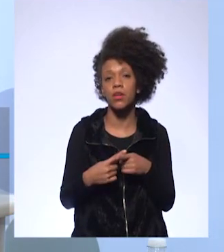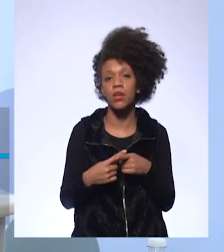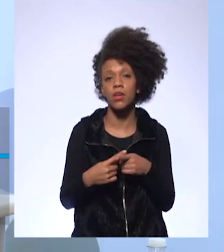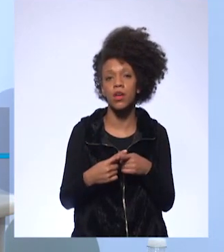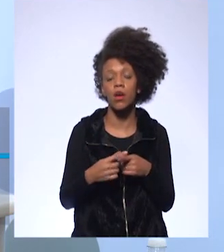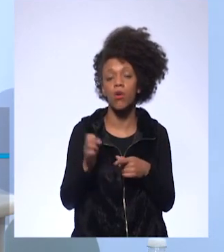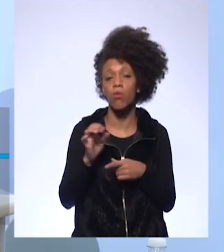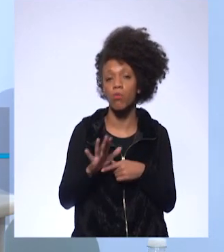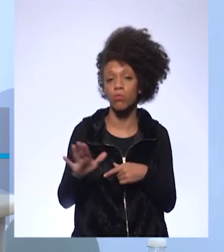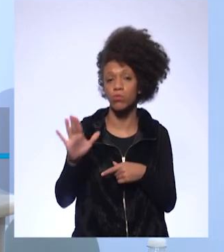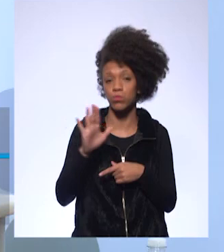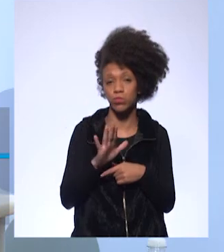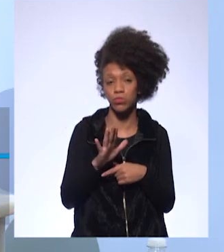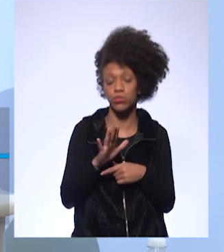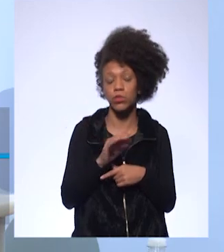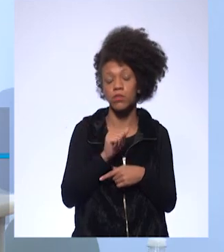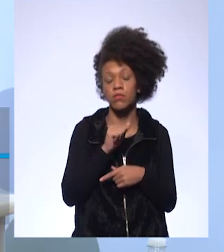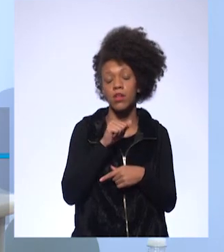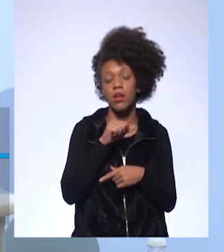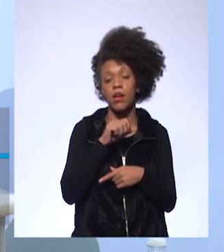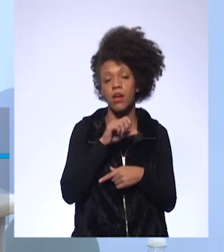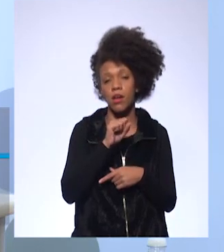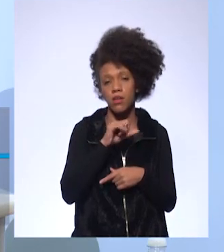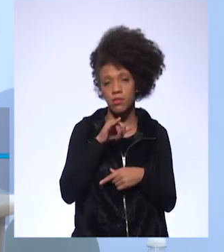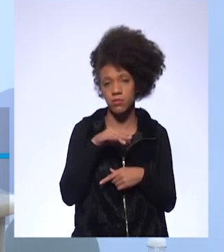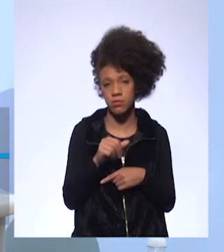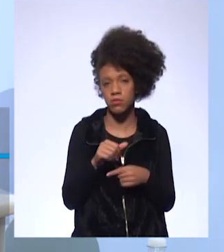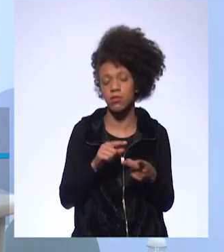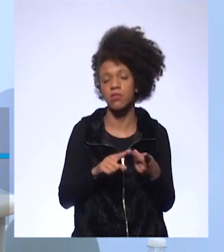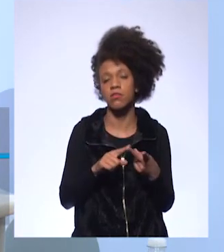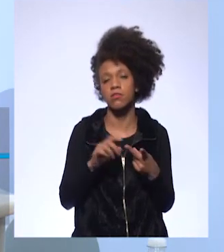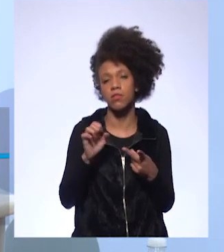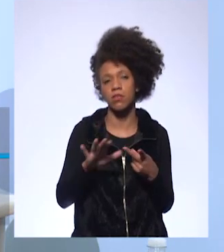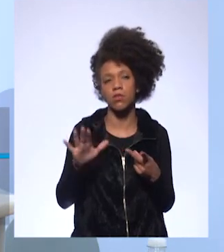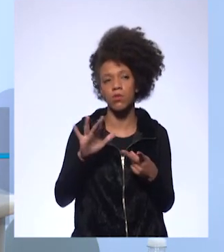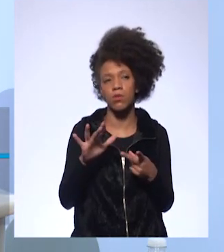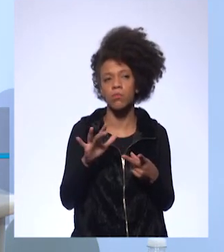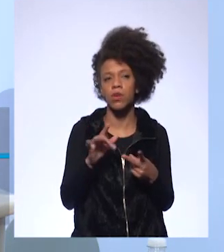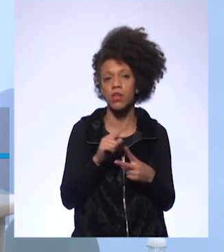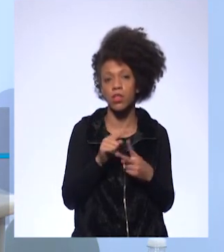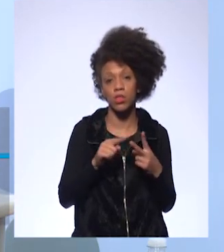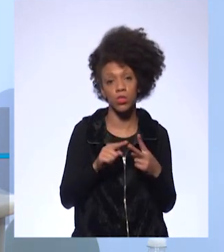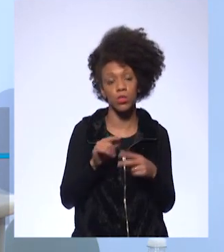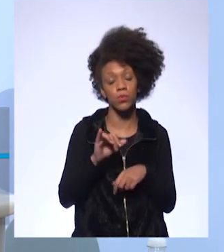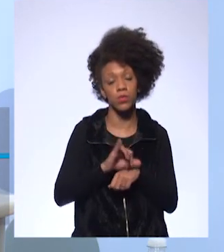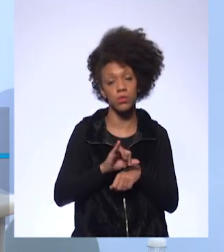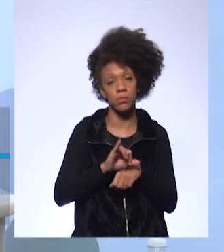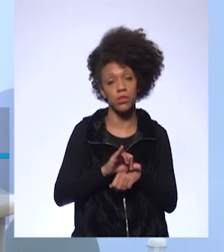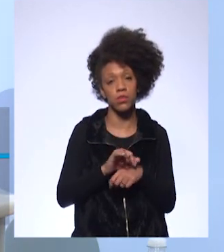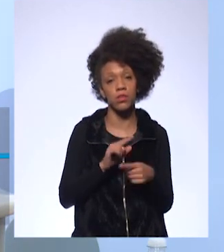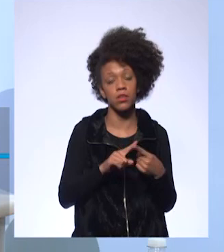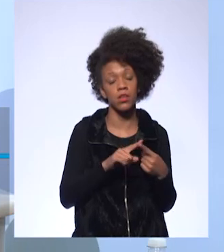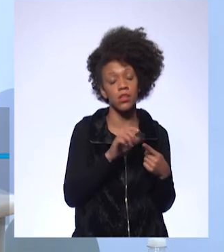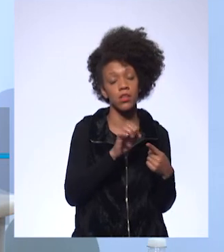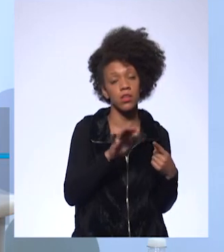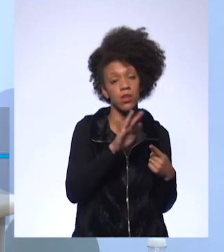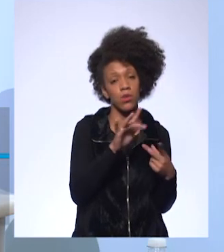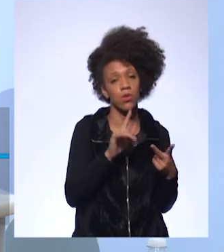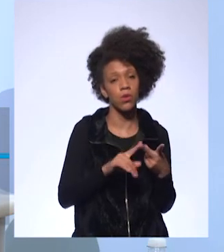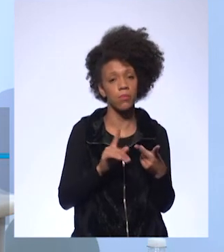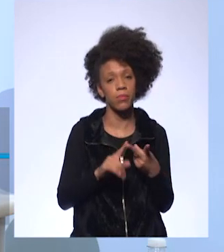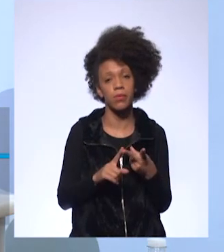Oriente Médio, na Ásia, né, e a Europa. Tanto é que ela tem 2 capitais. Né, ela tem uma capital na Europa e tem uma